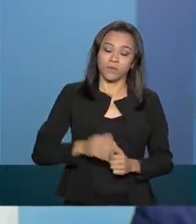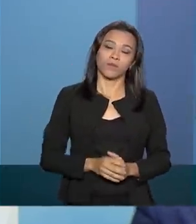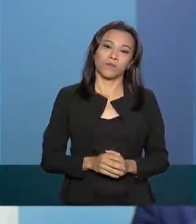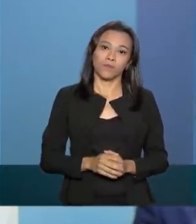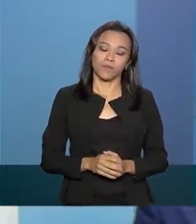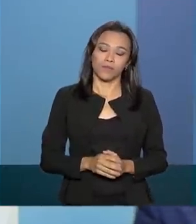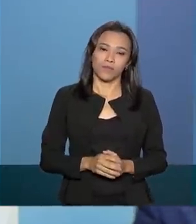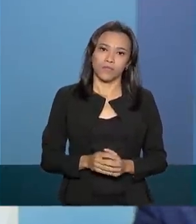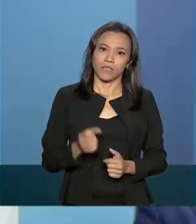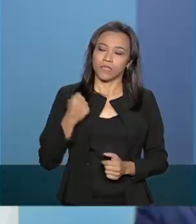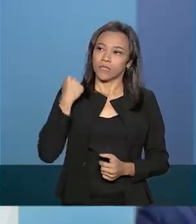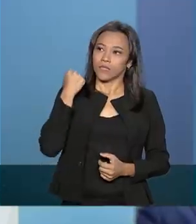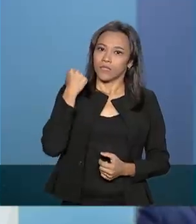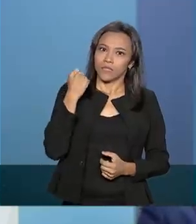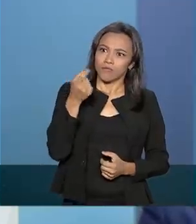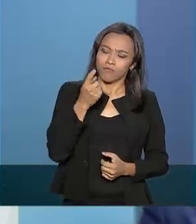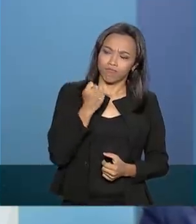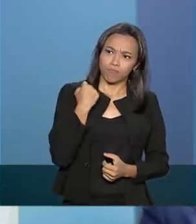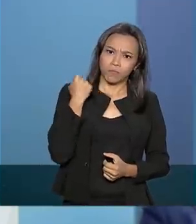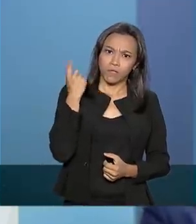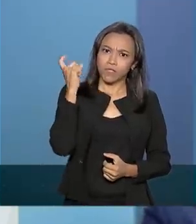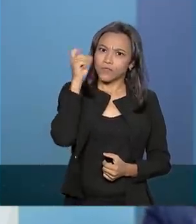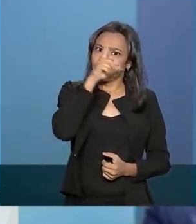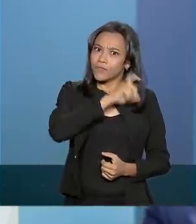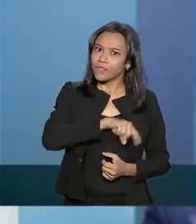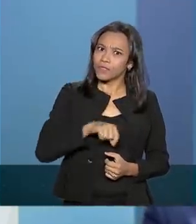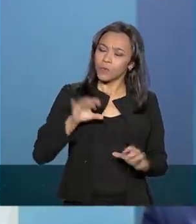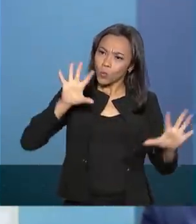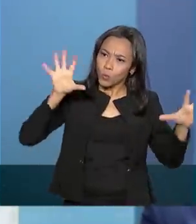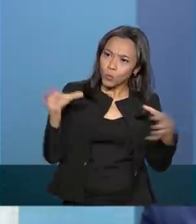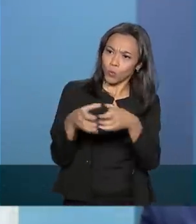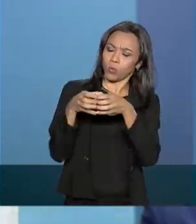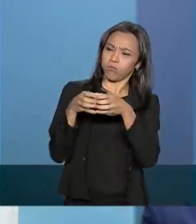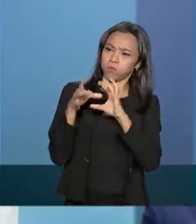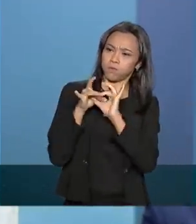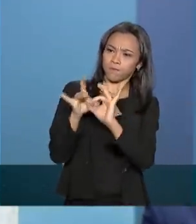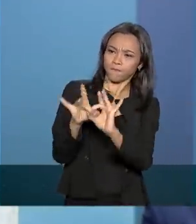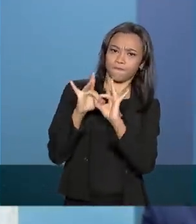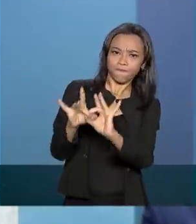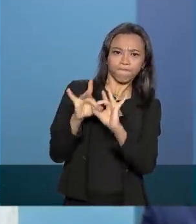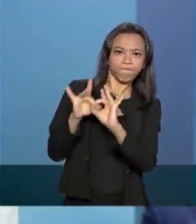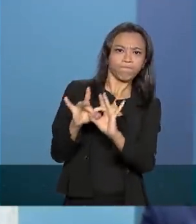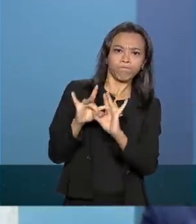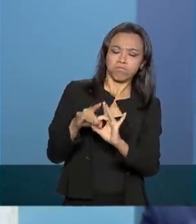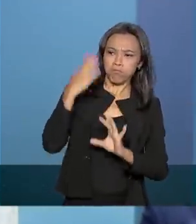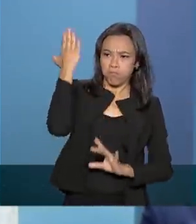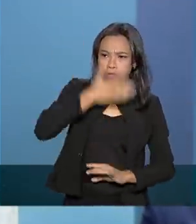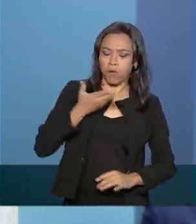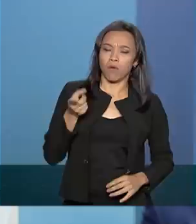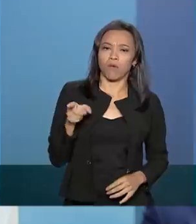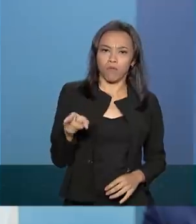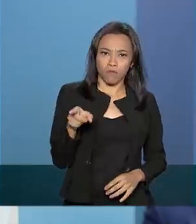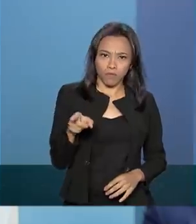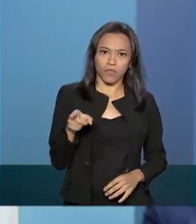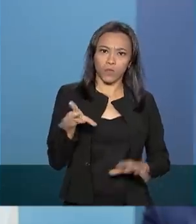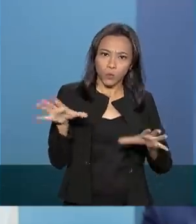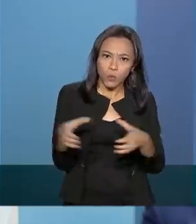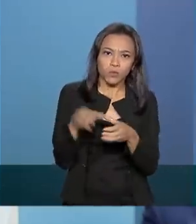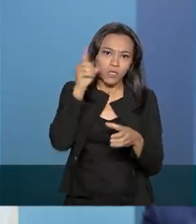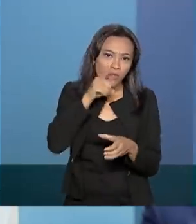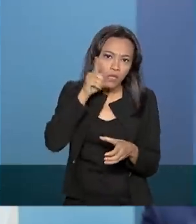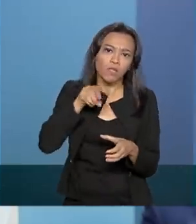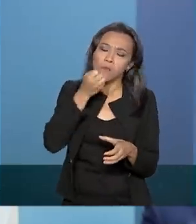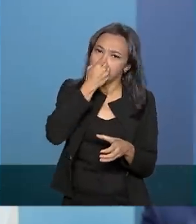coisa rara, bancada unida do Amapá, que bem demonstra que dessa união